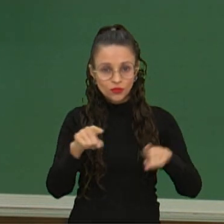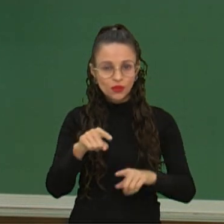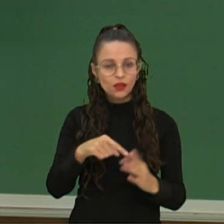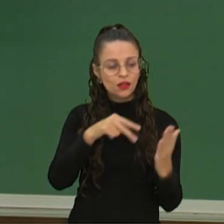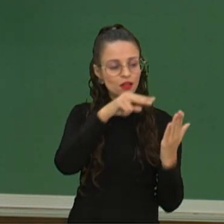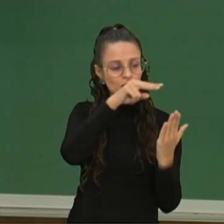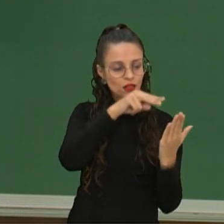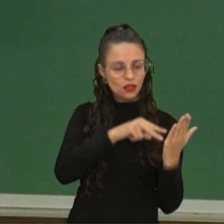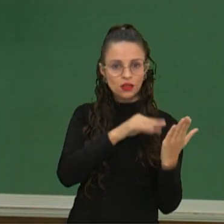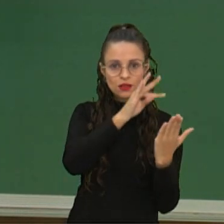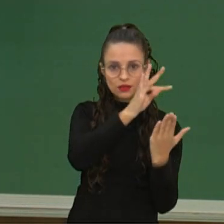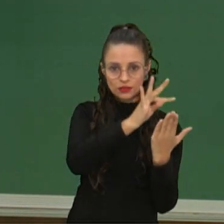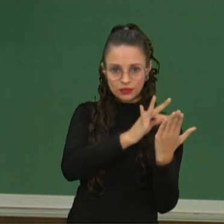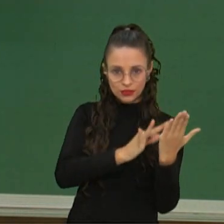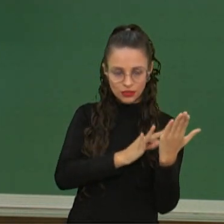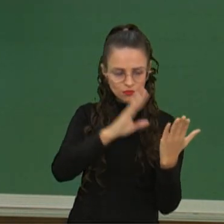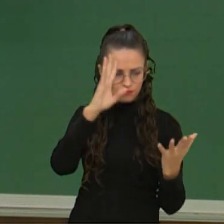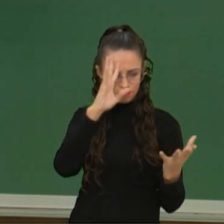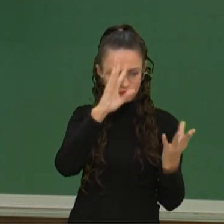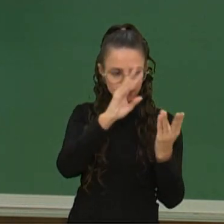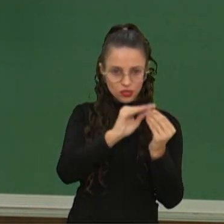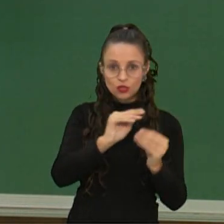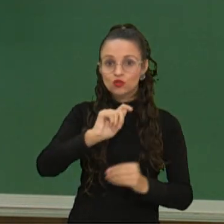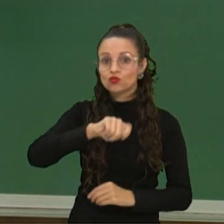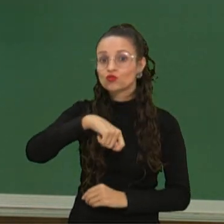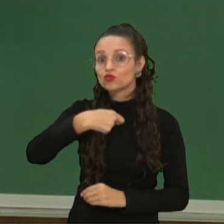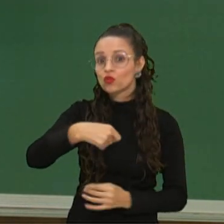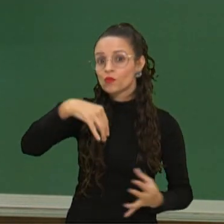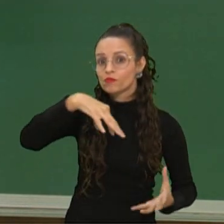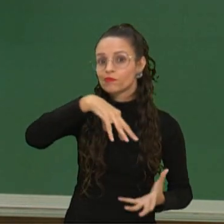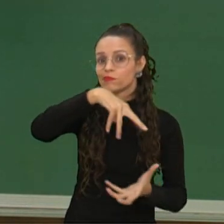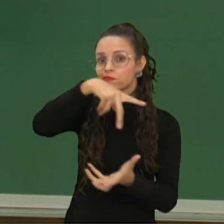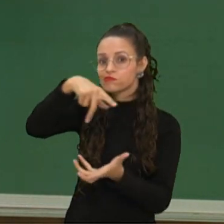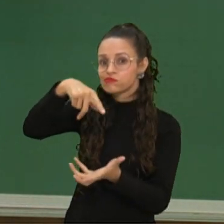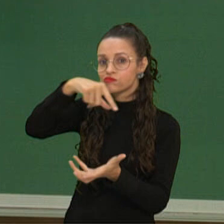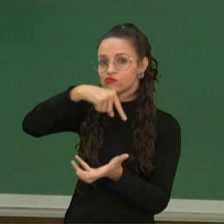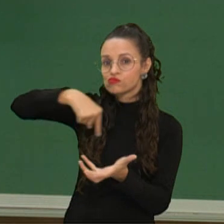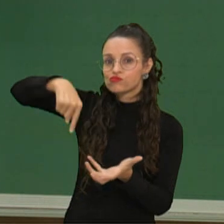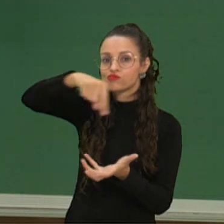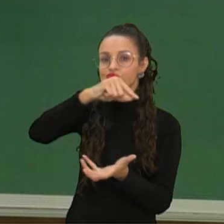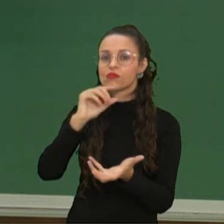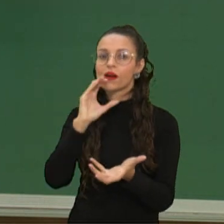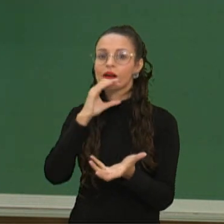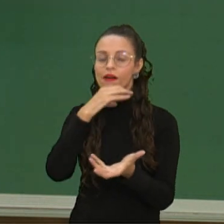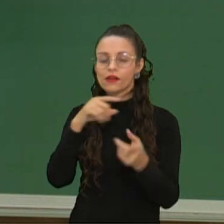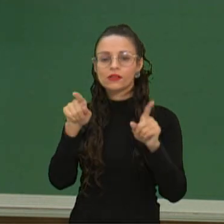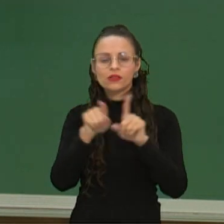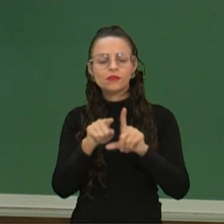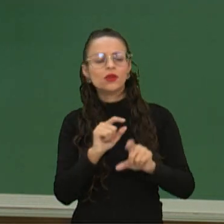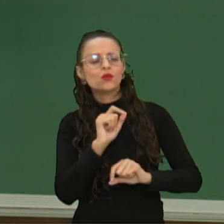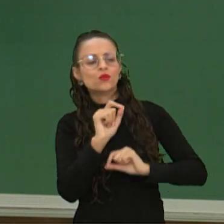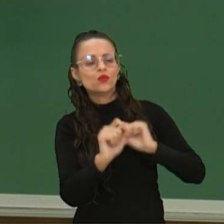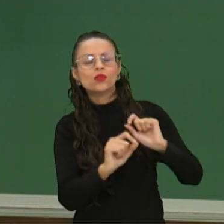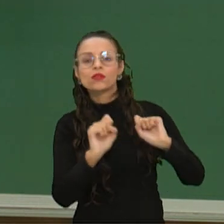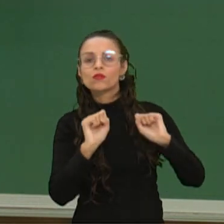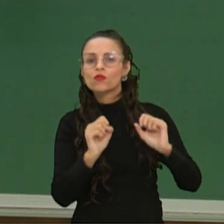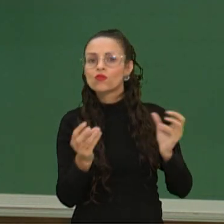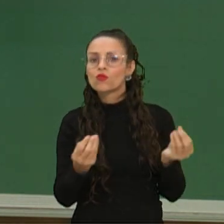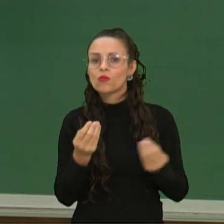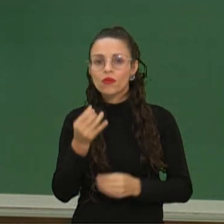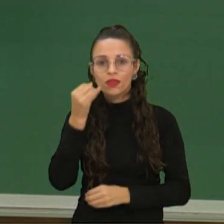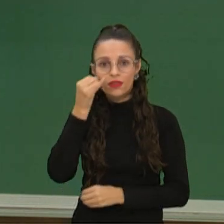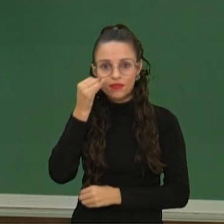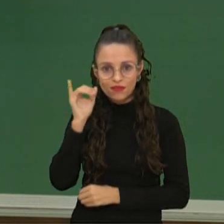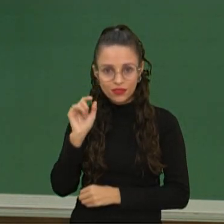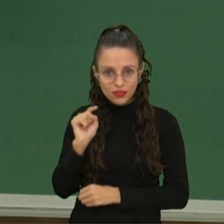interpretar textos que discutam o que é o aquecimento global, suas causas e o que pode ser feito para poder evitar, tá